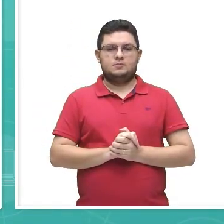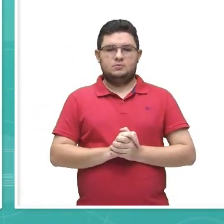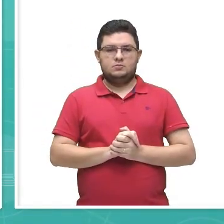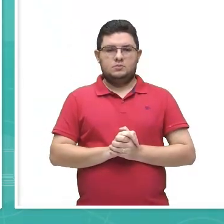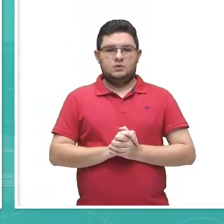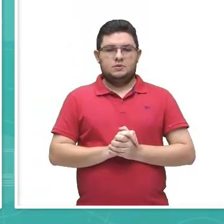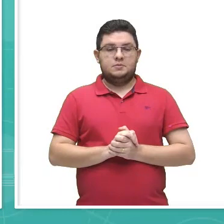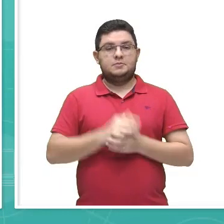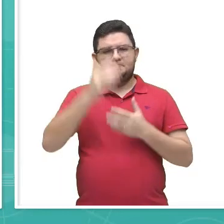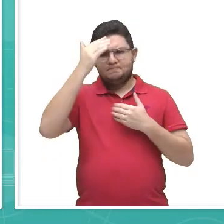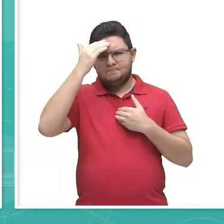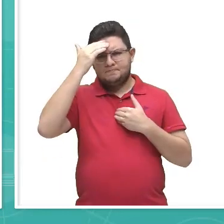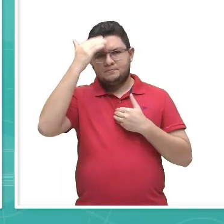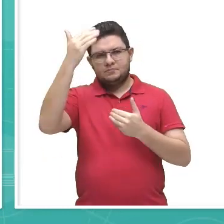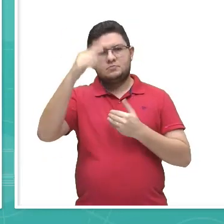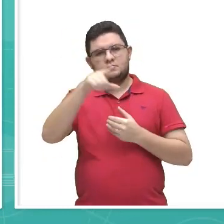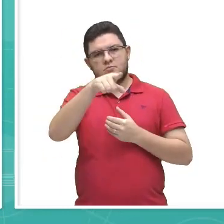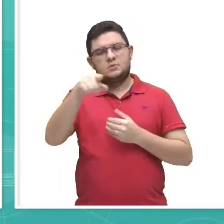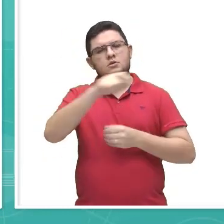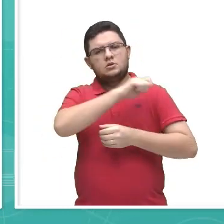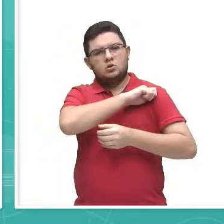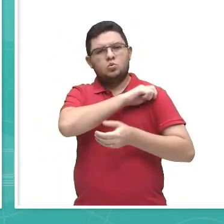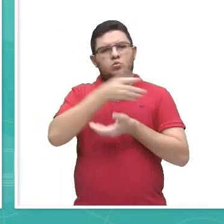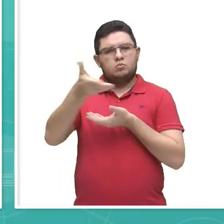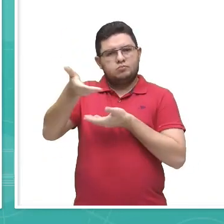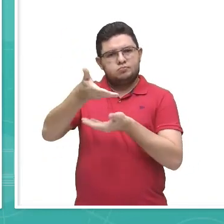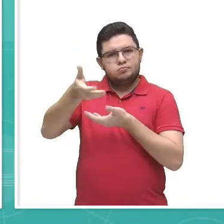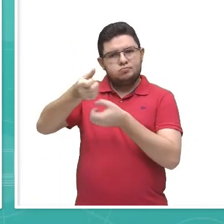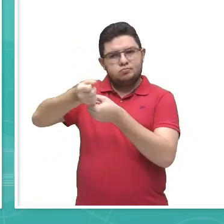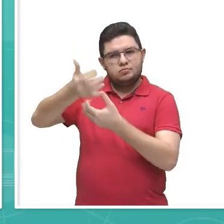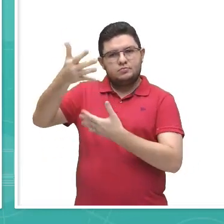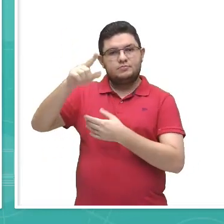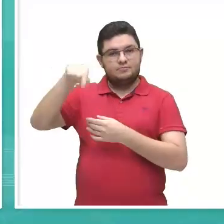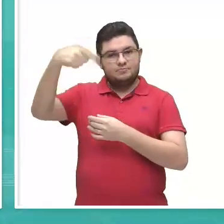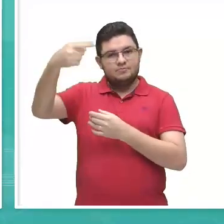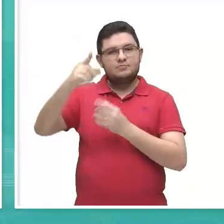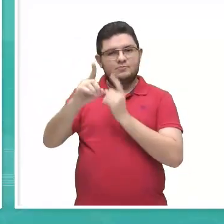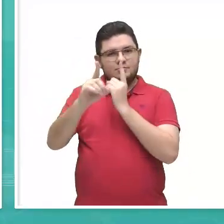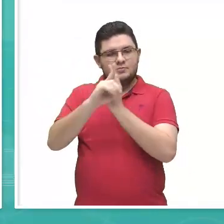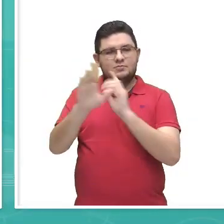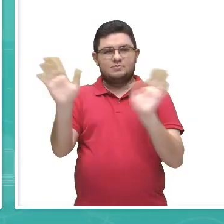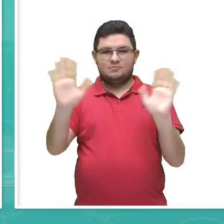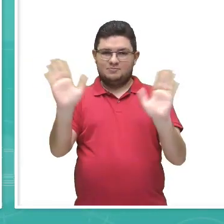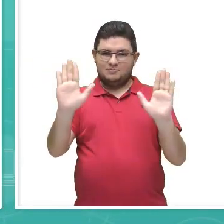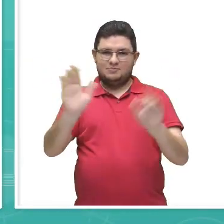Bom, então, thank you so much pela participação de todos hoje. See you and bye bye.